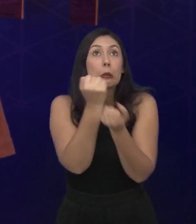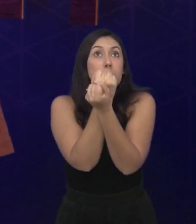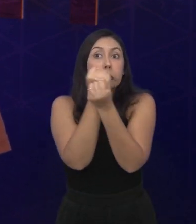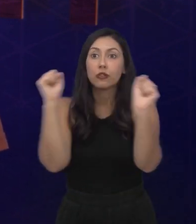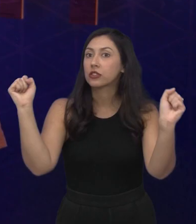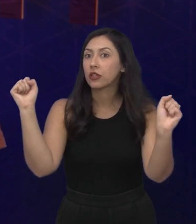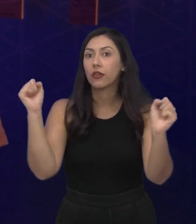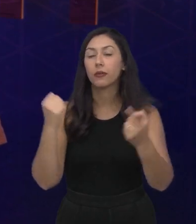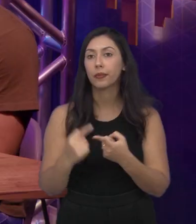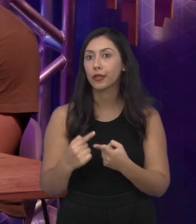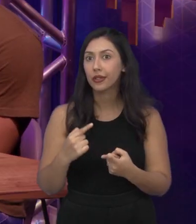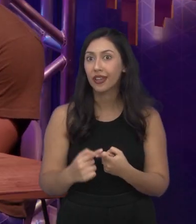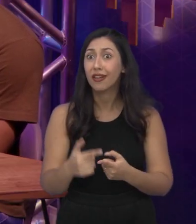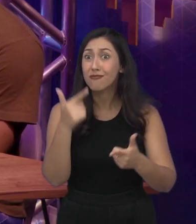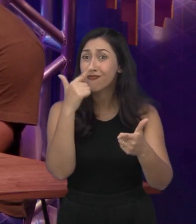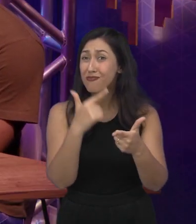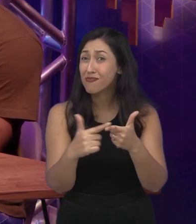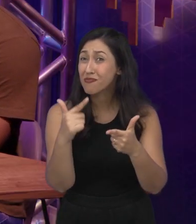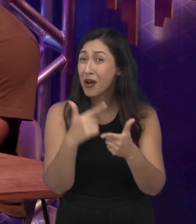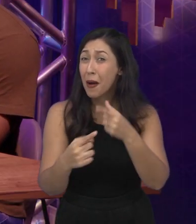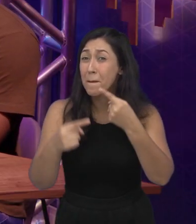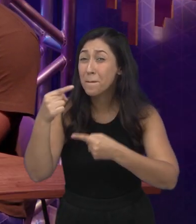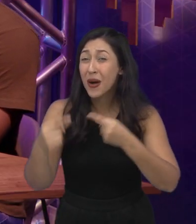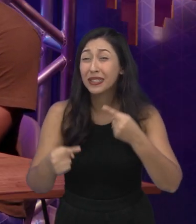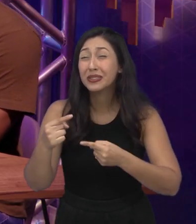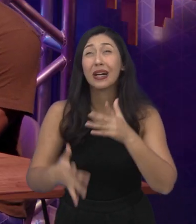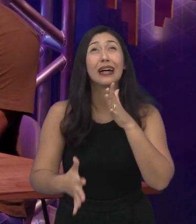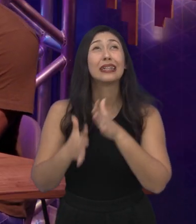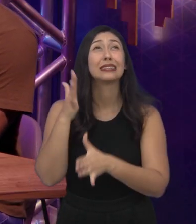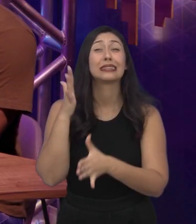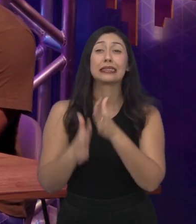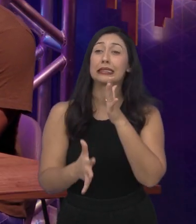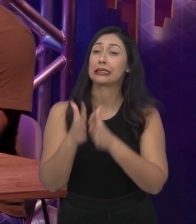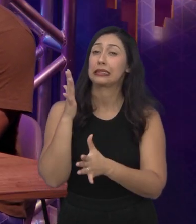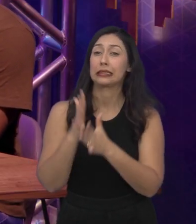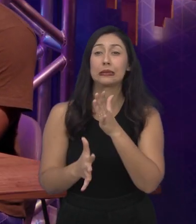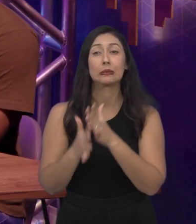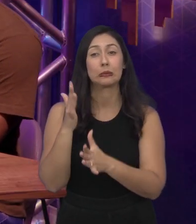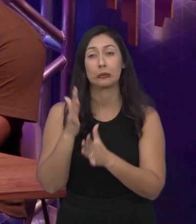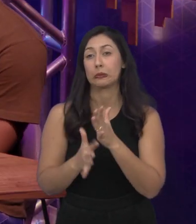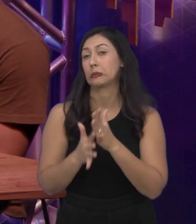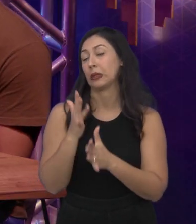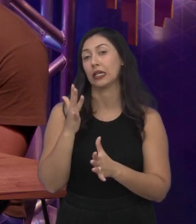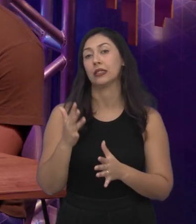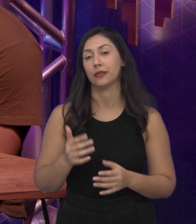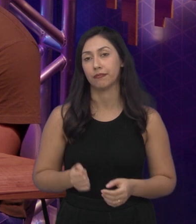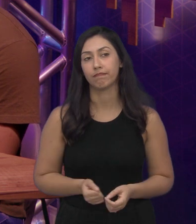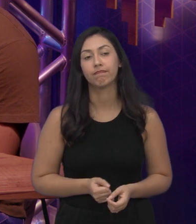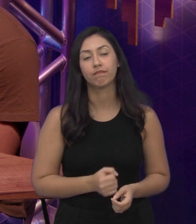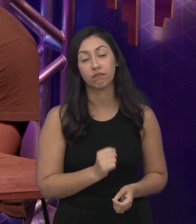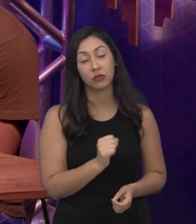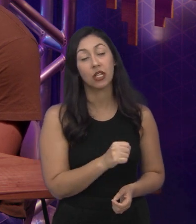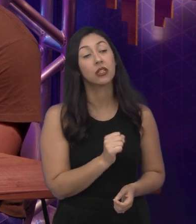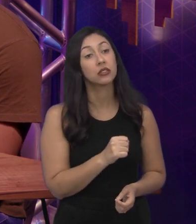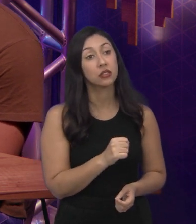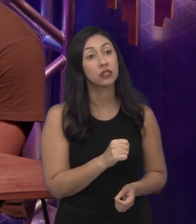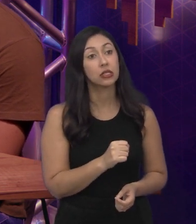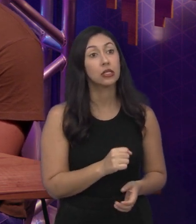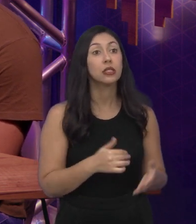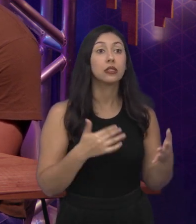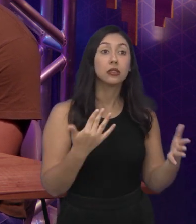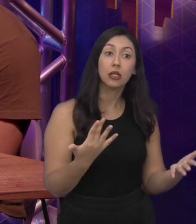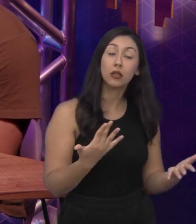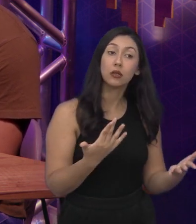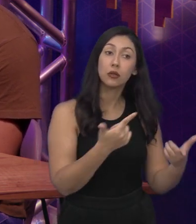impossível, né, porque o problema político atrapalha a resolver o problema da fome. Perfeito. A